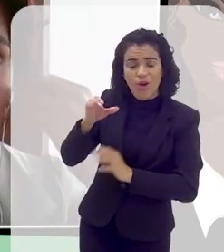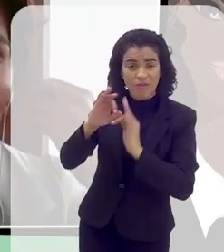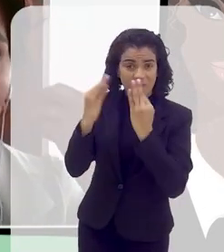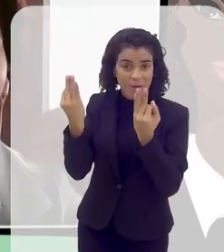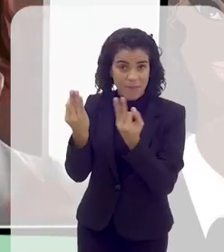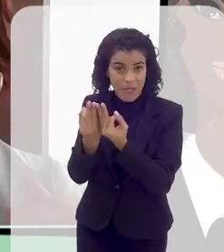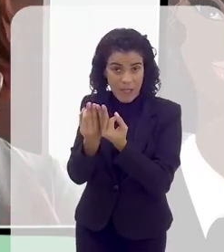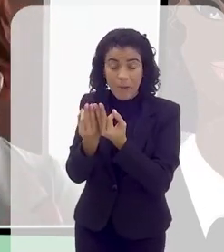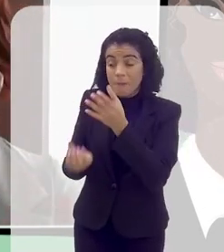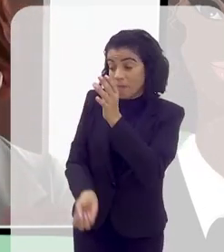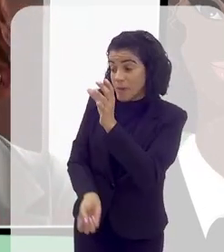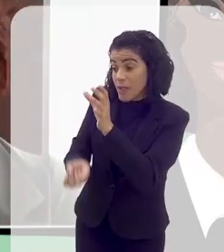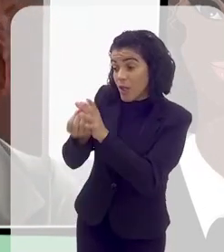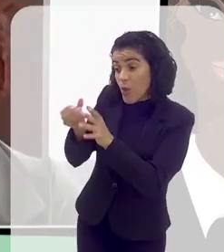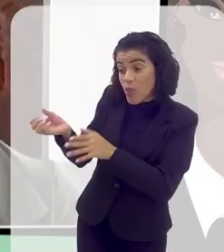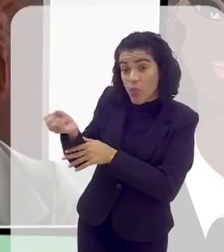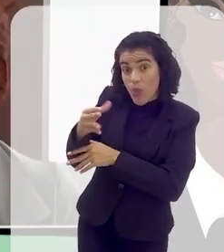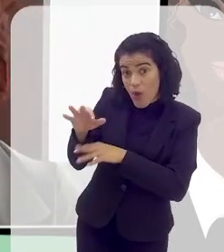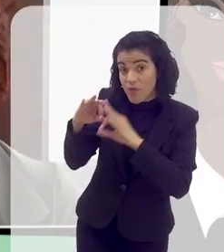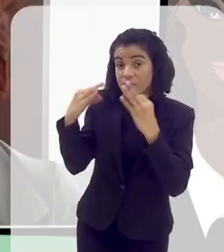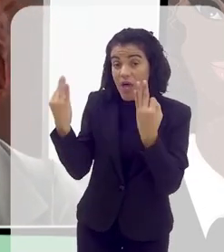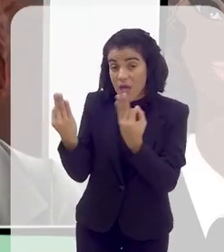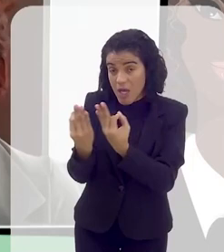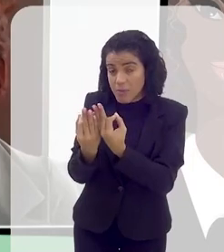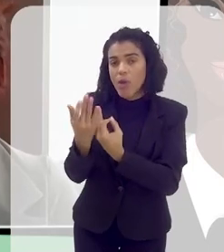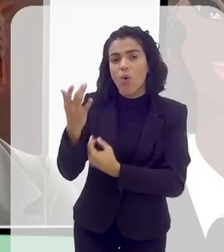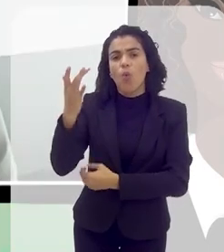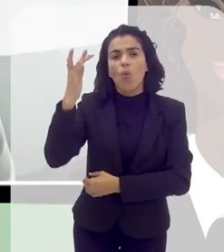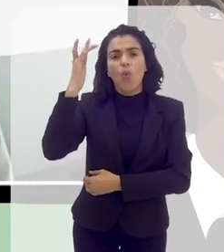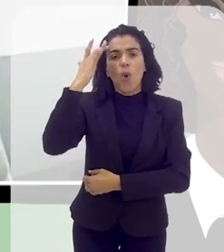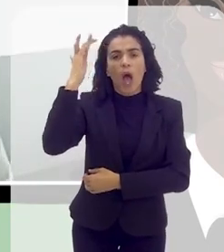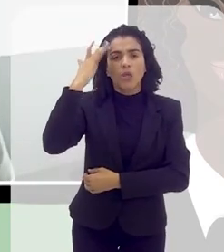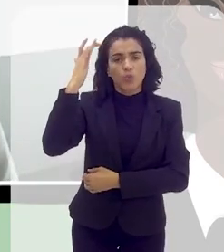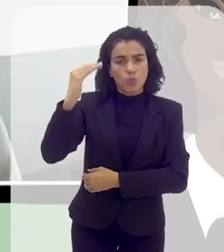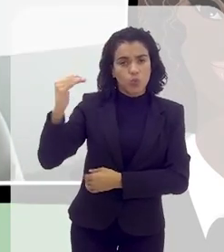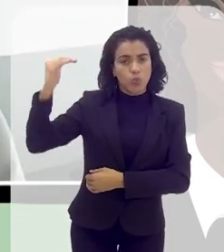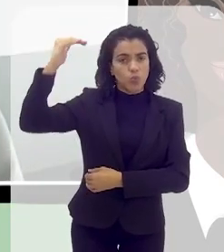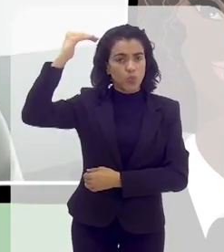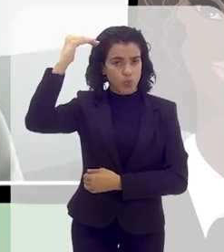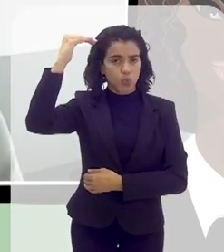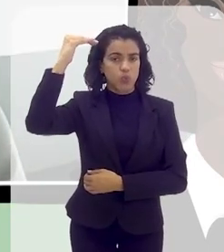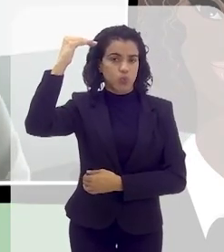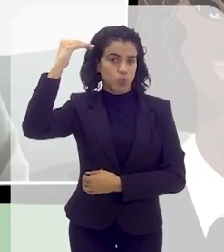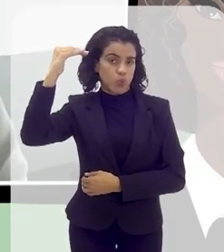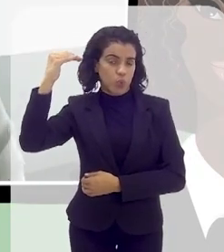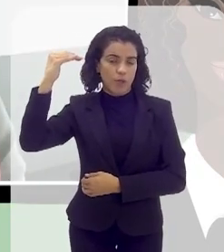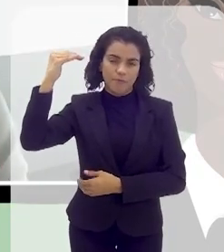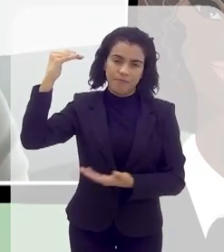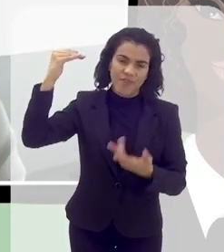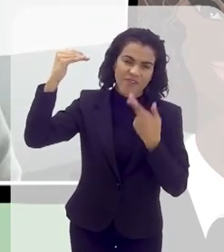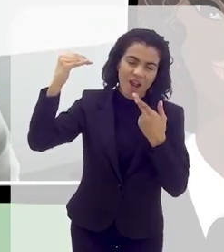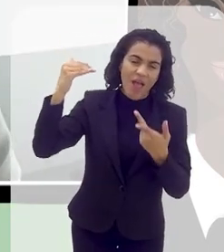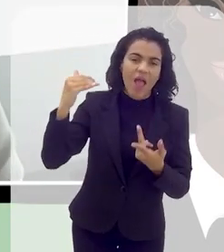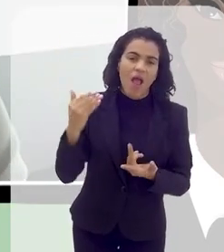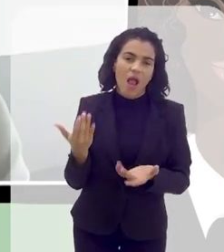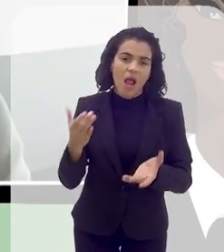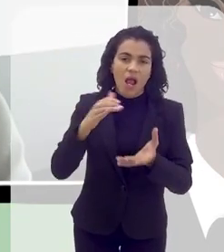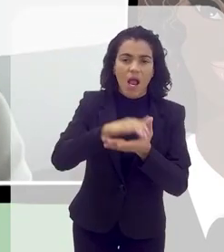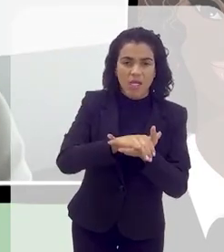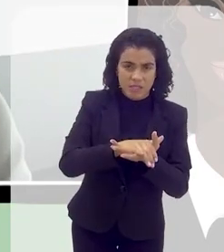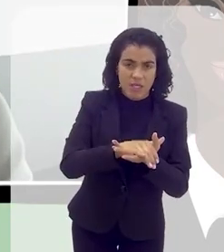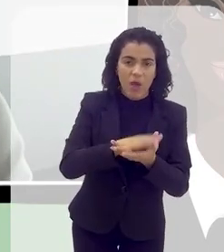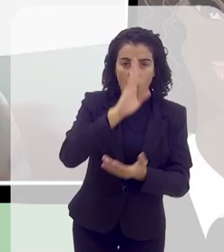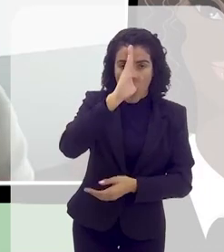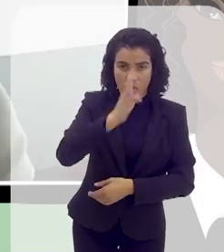nova família. Constituindo essa nova família, cabe ao adulto dessa nova família, eu vou usar aqui